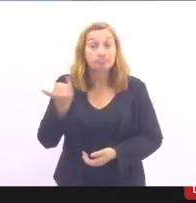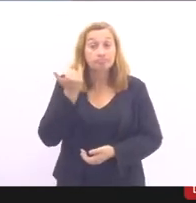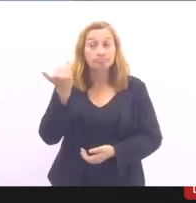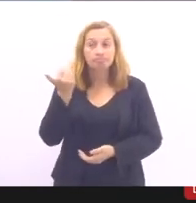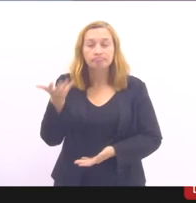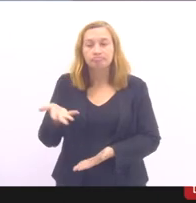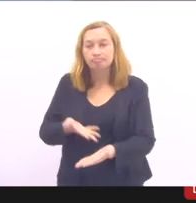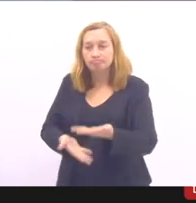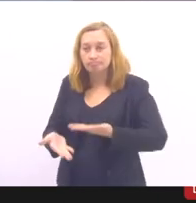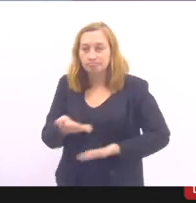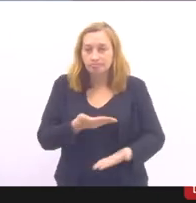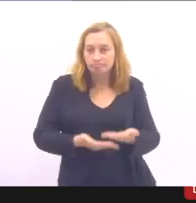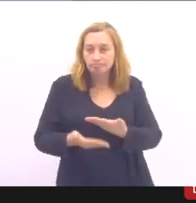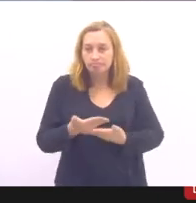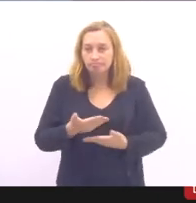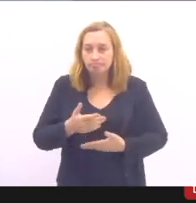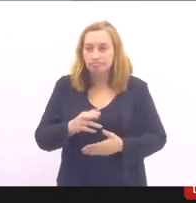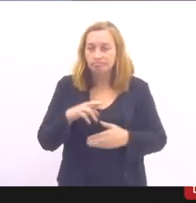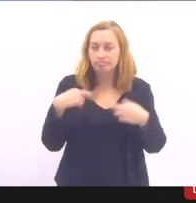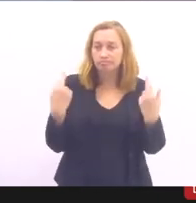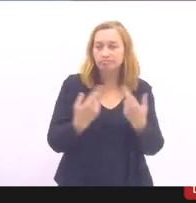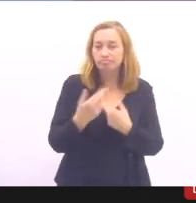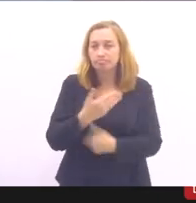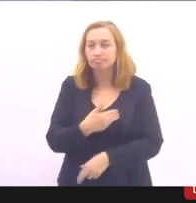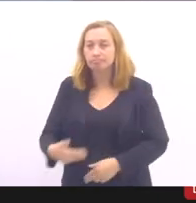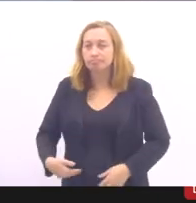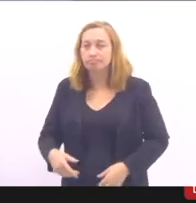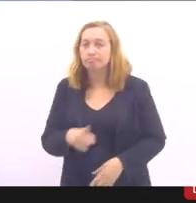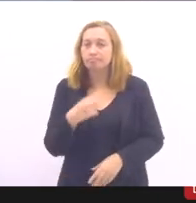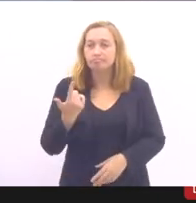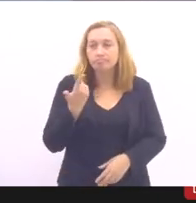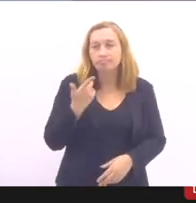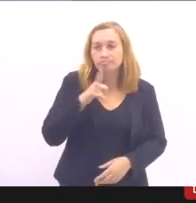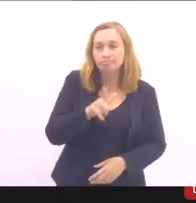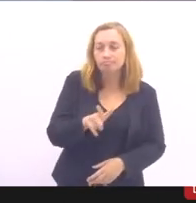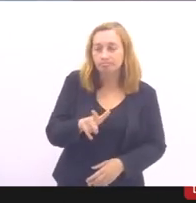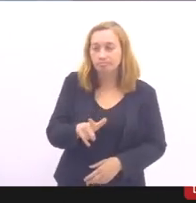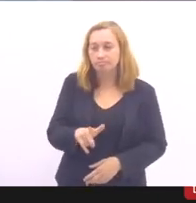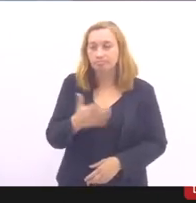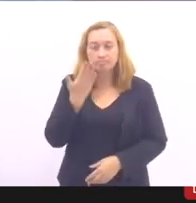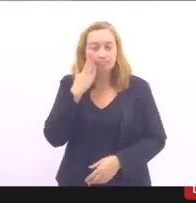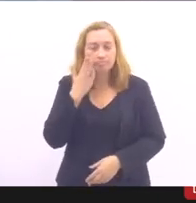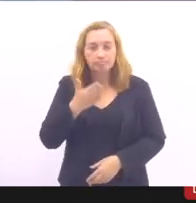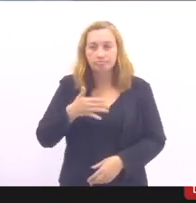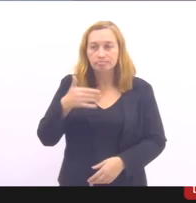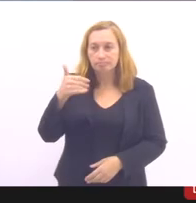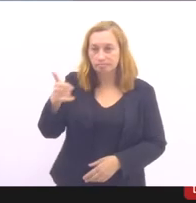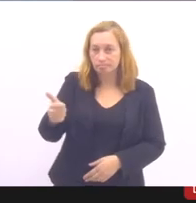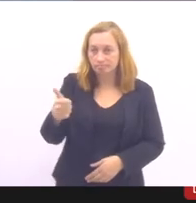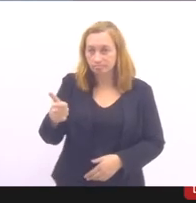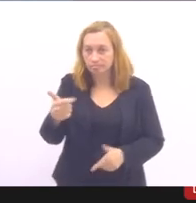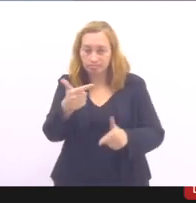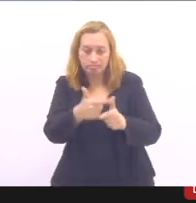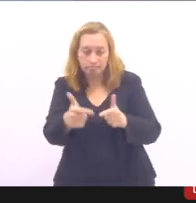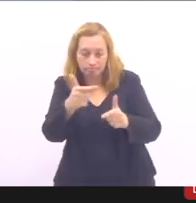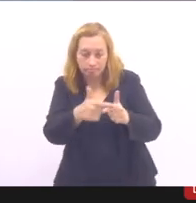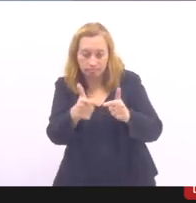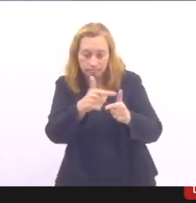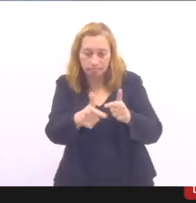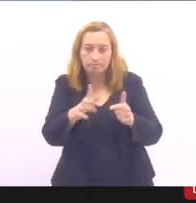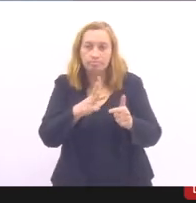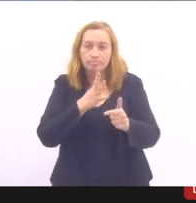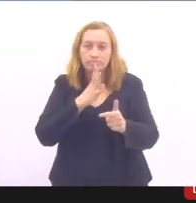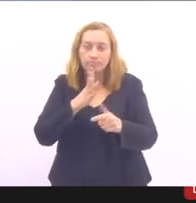participação dessa audiência pública é que a gente consiga ouvir as mazelas, né, as dificuldades que